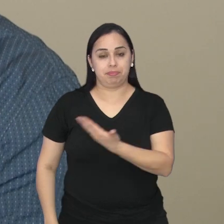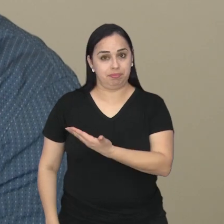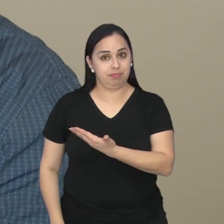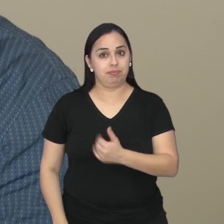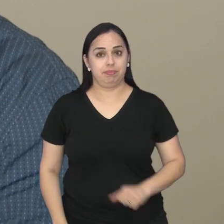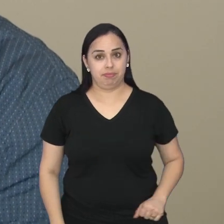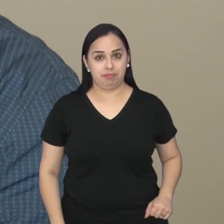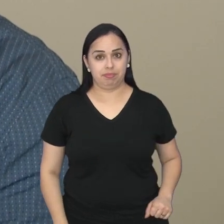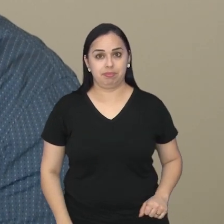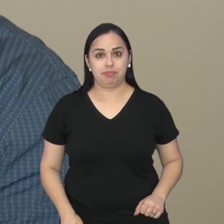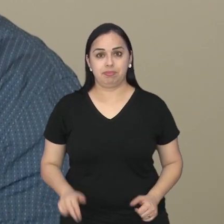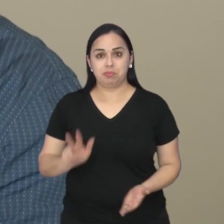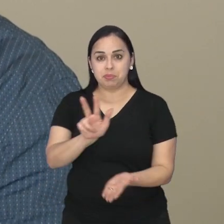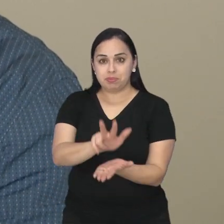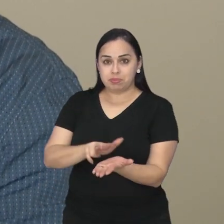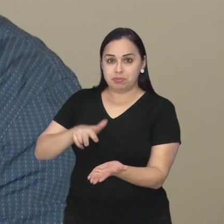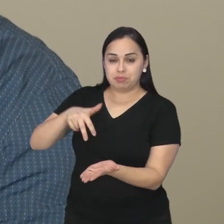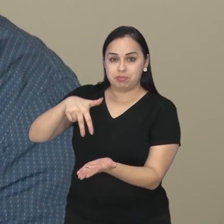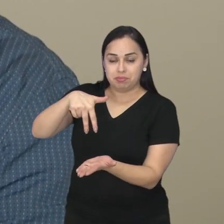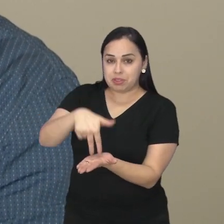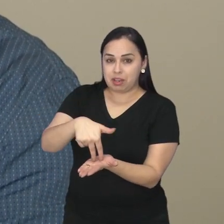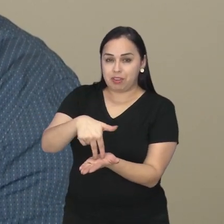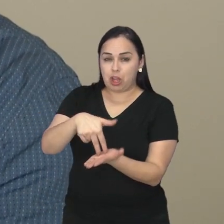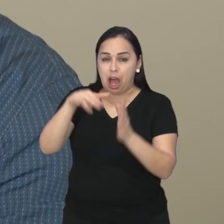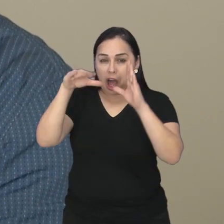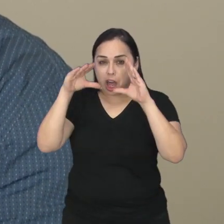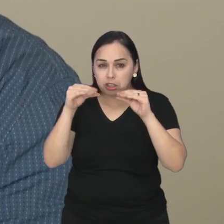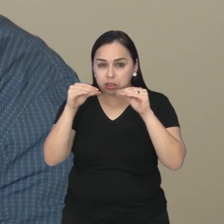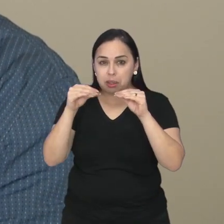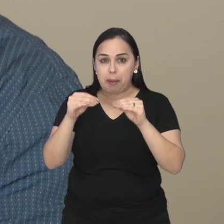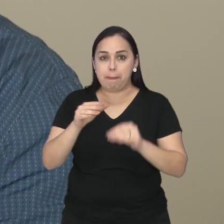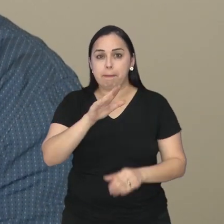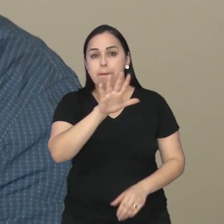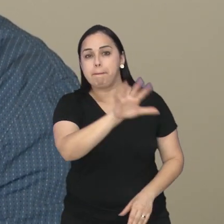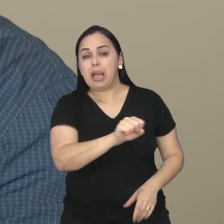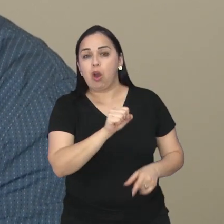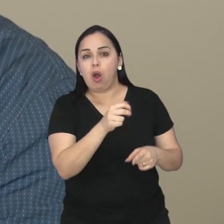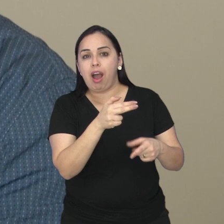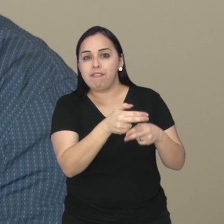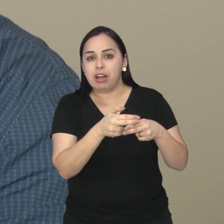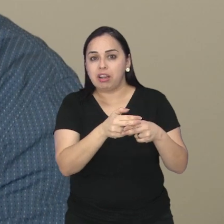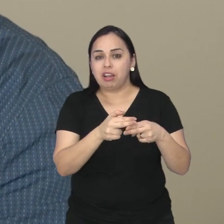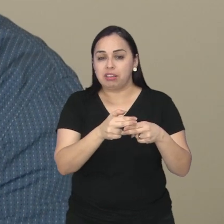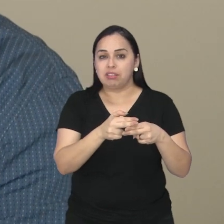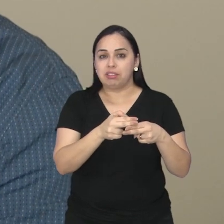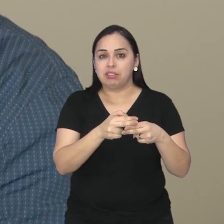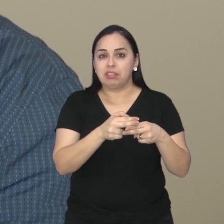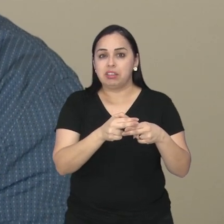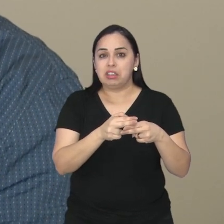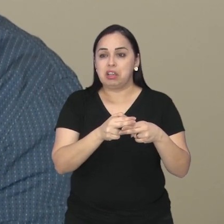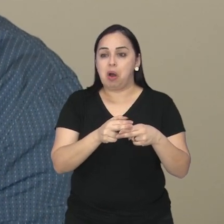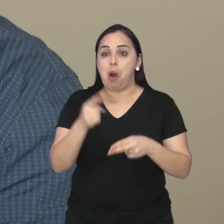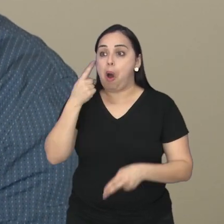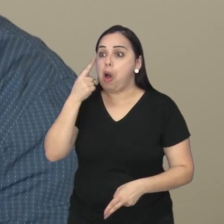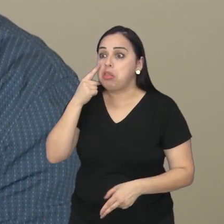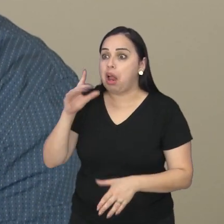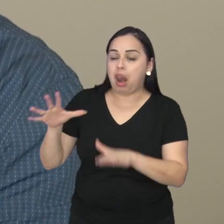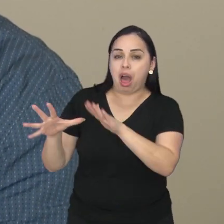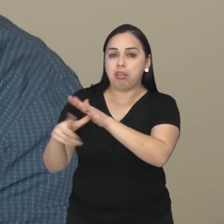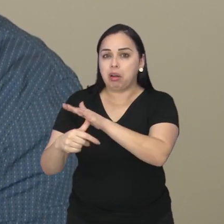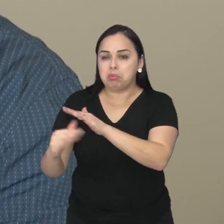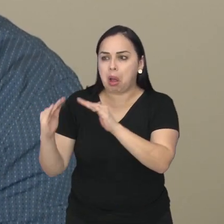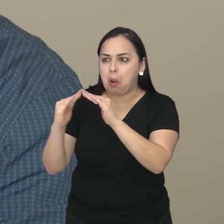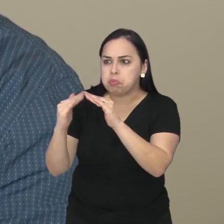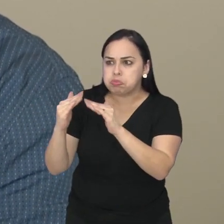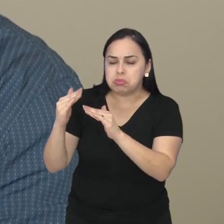anos, né, levantou à noite em casa, né, pegou a faca e falou que tinha ladrão entrando em